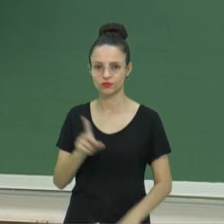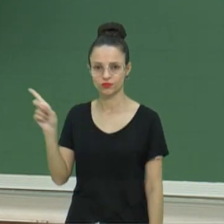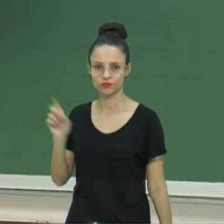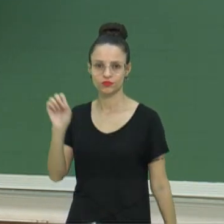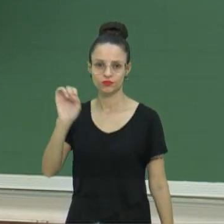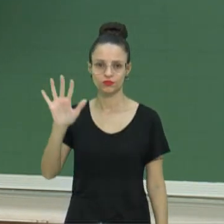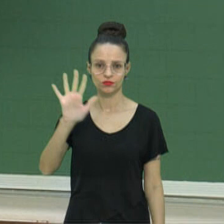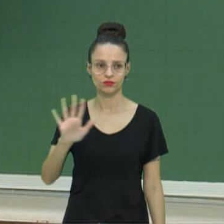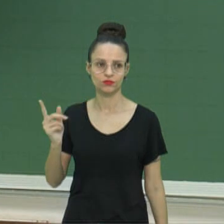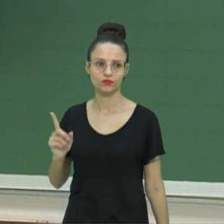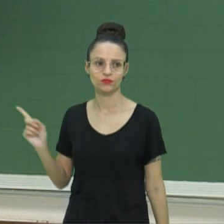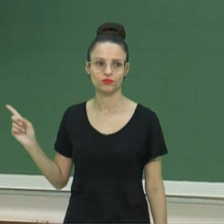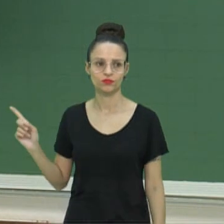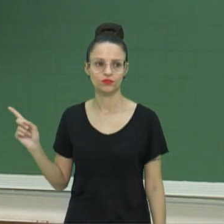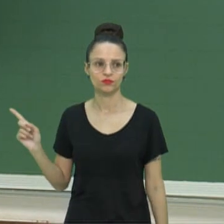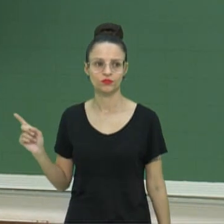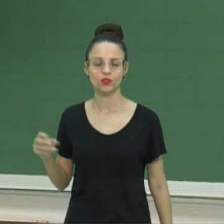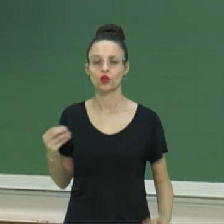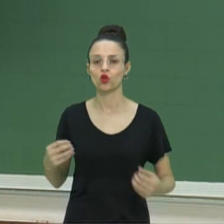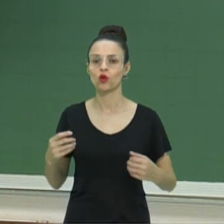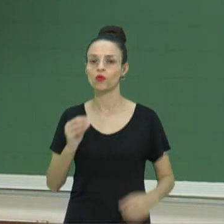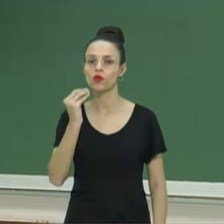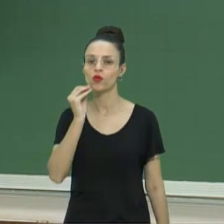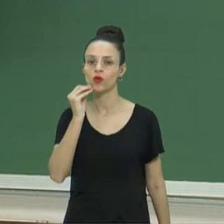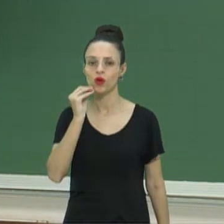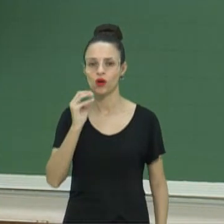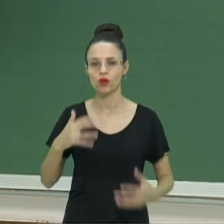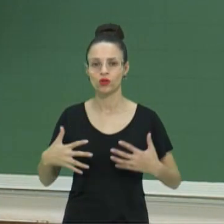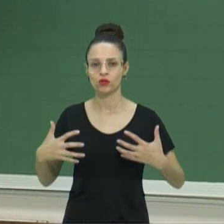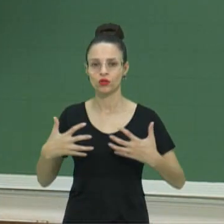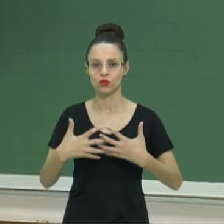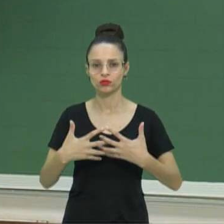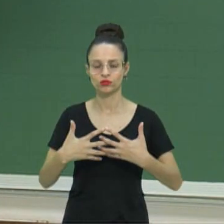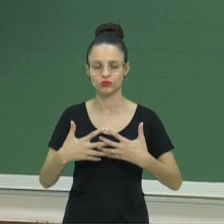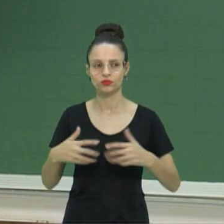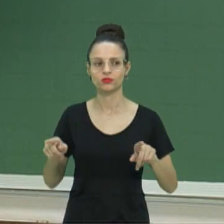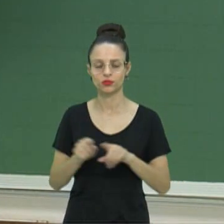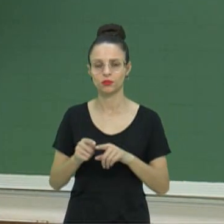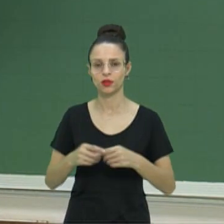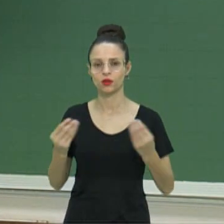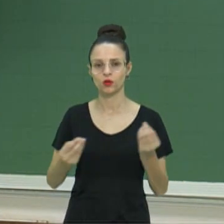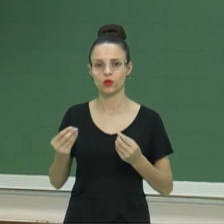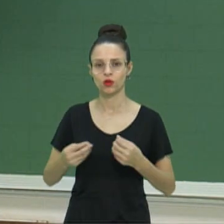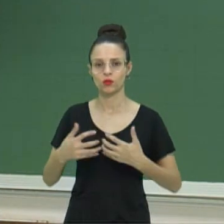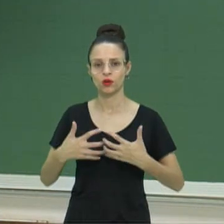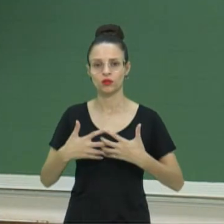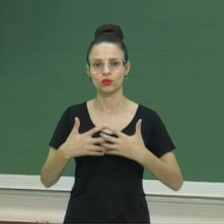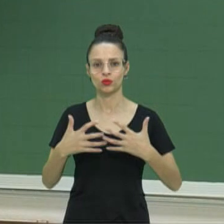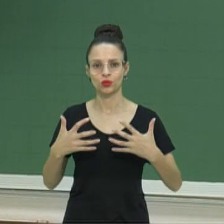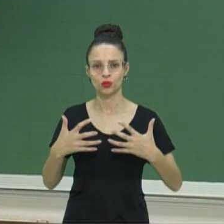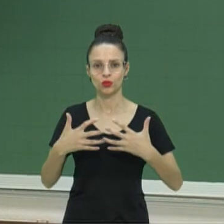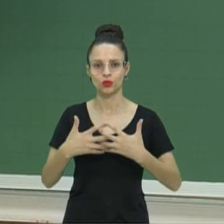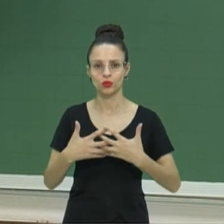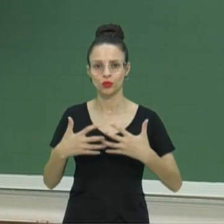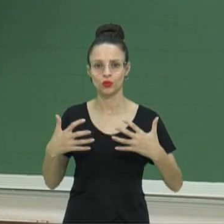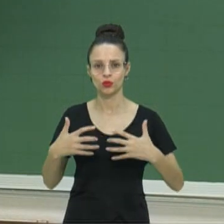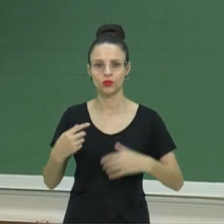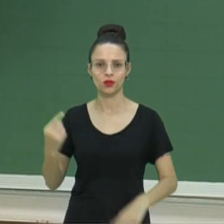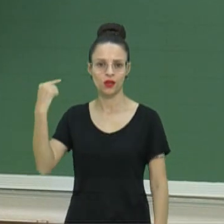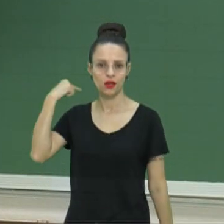a questão de ossos que estão também envoltos ali nesta situação, expandindo e diminuindo o tamanho dos